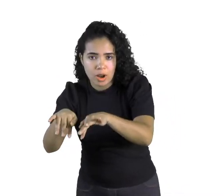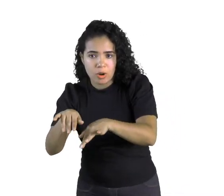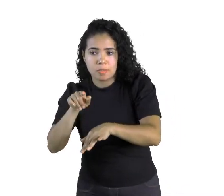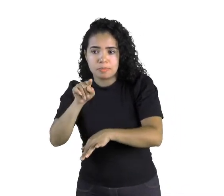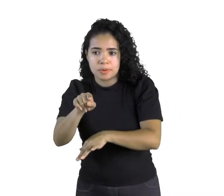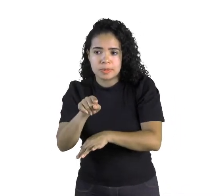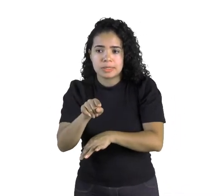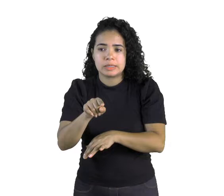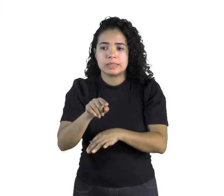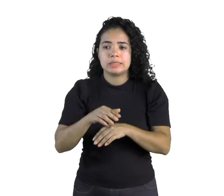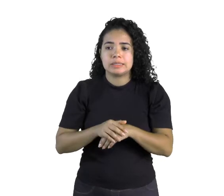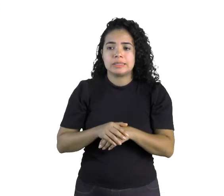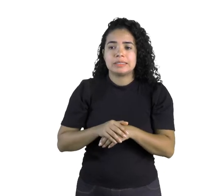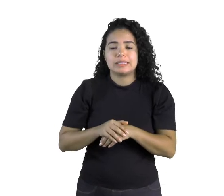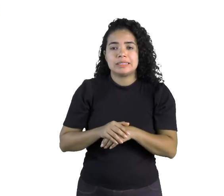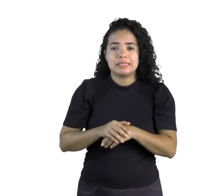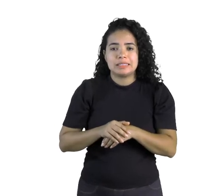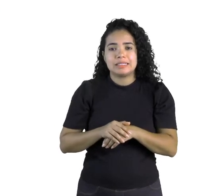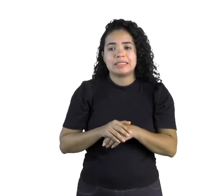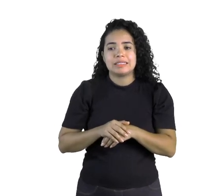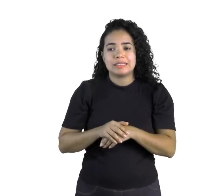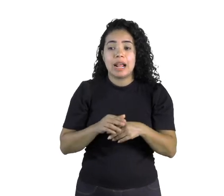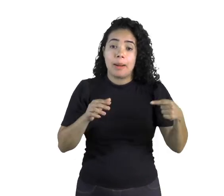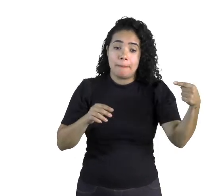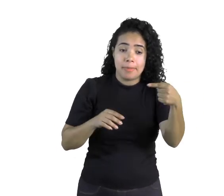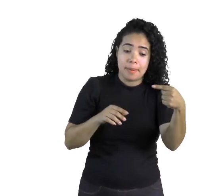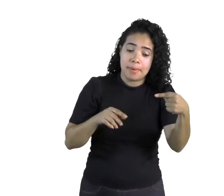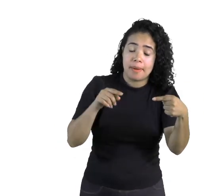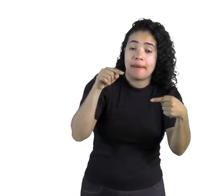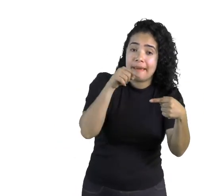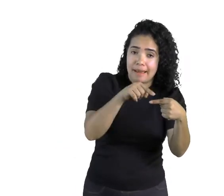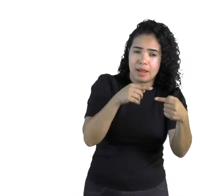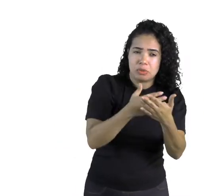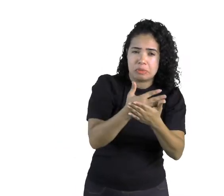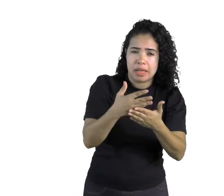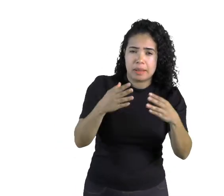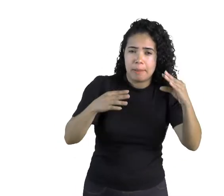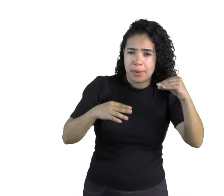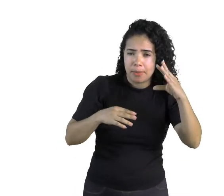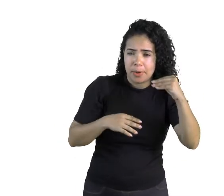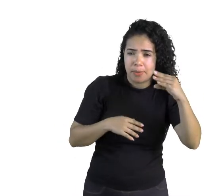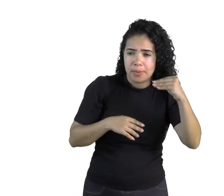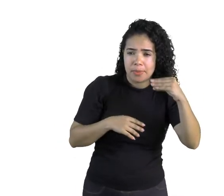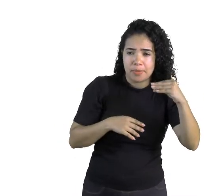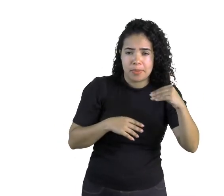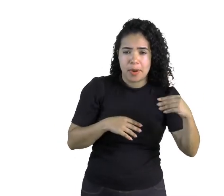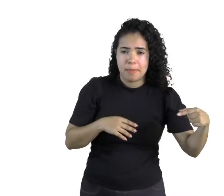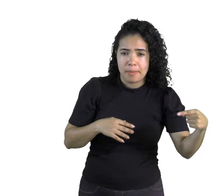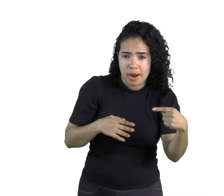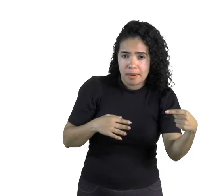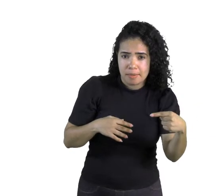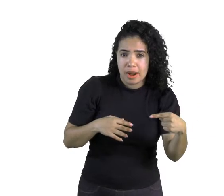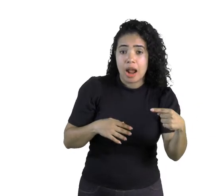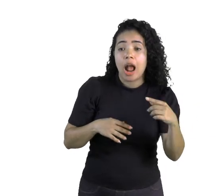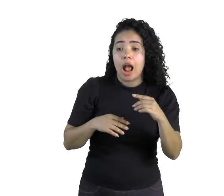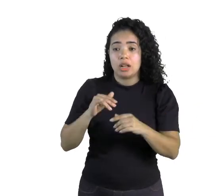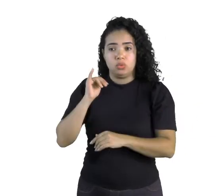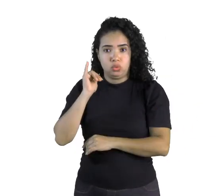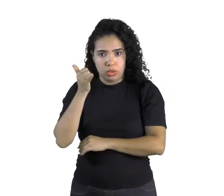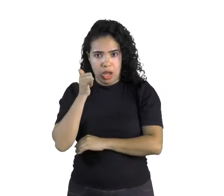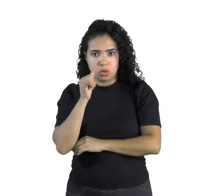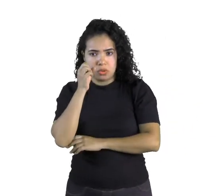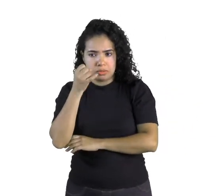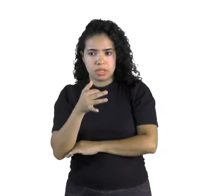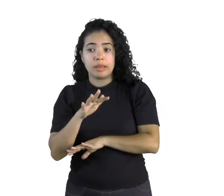fala, tem o tracinho no início que se chama travessão. E aí o narrador diz, então